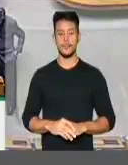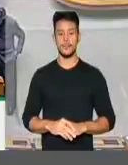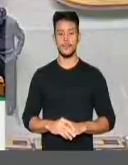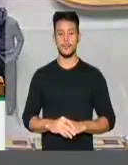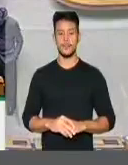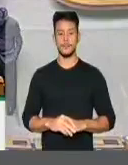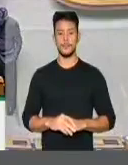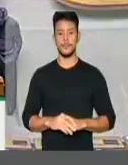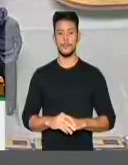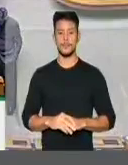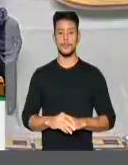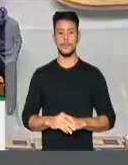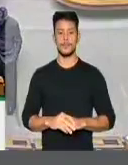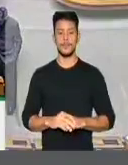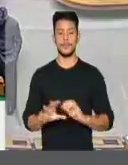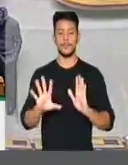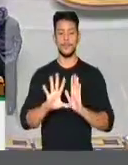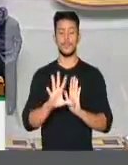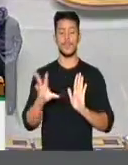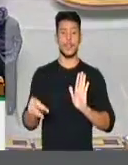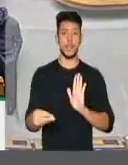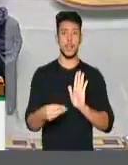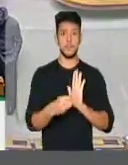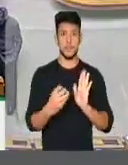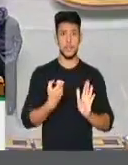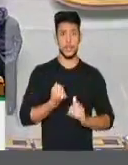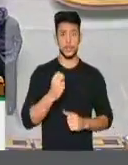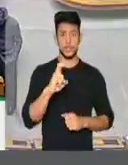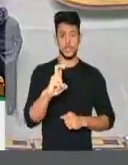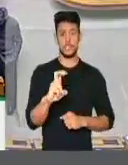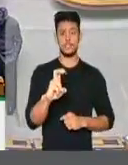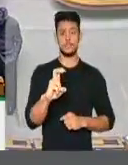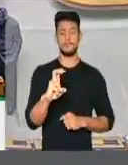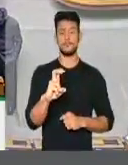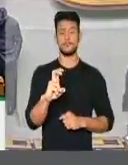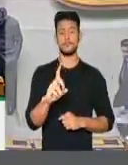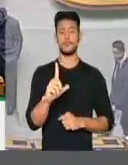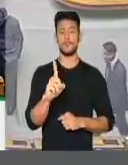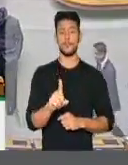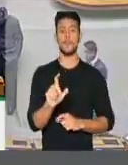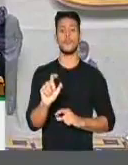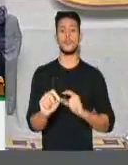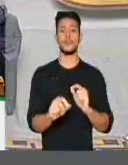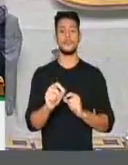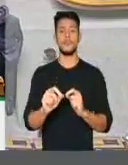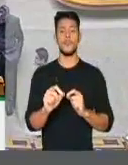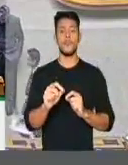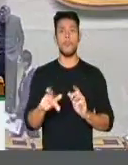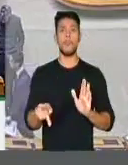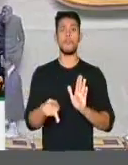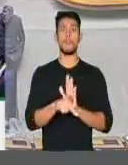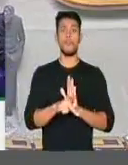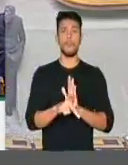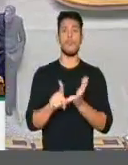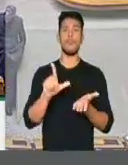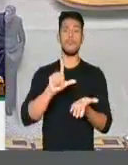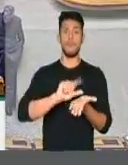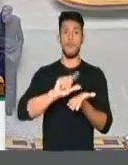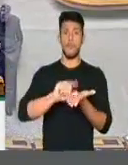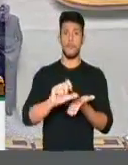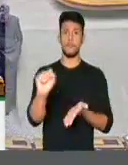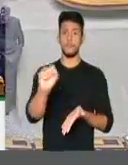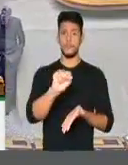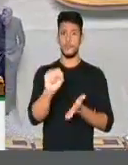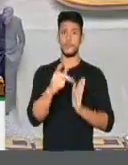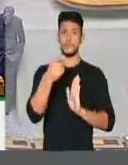A emenda de número 5, senhor presidente, senhores deputados. Desse ao artigo 8º do projeto